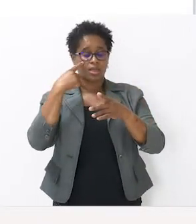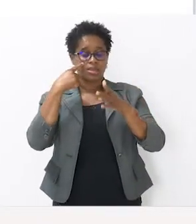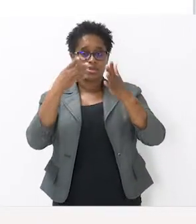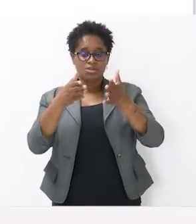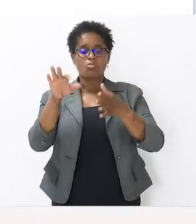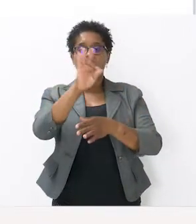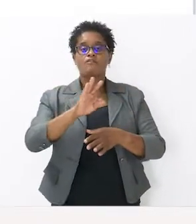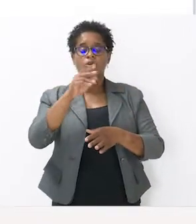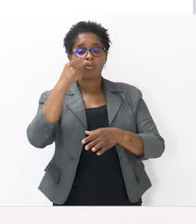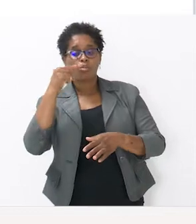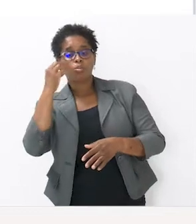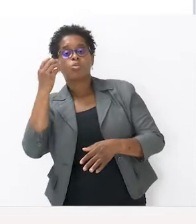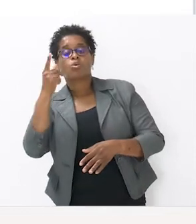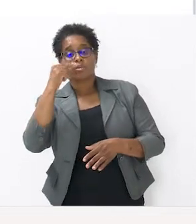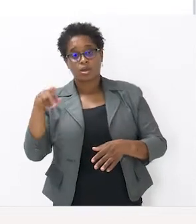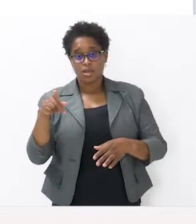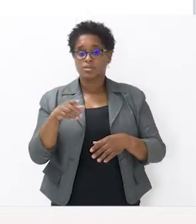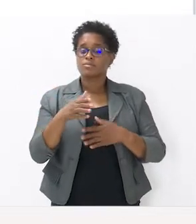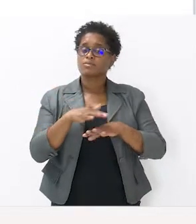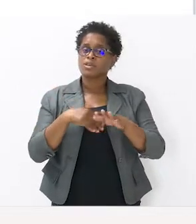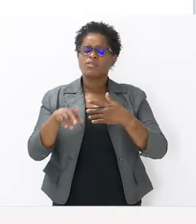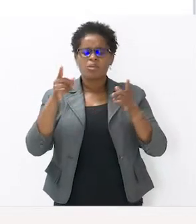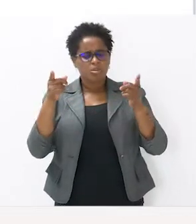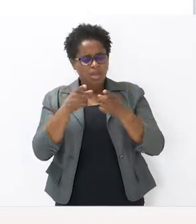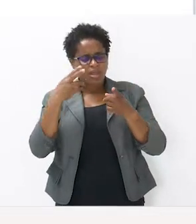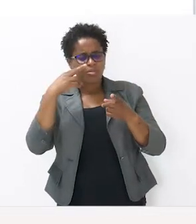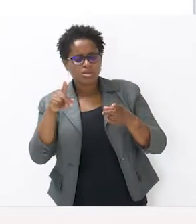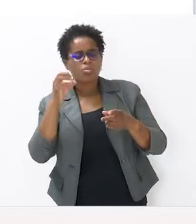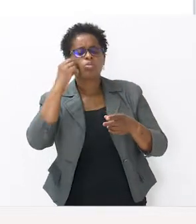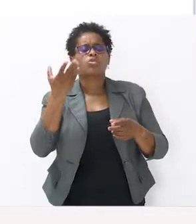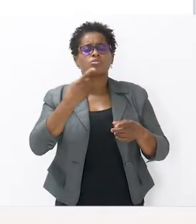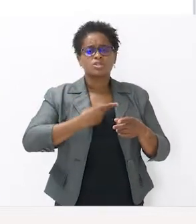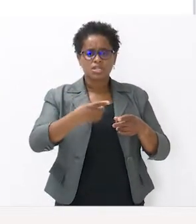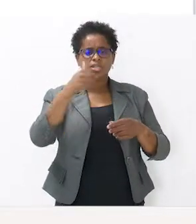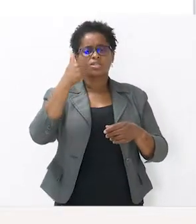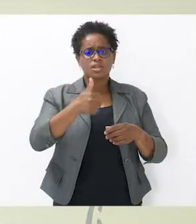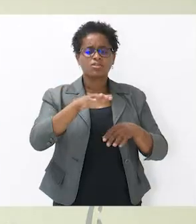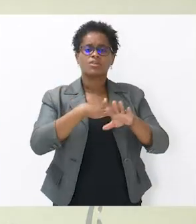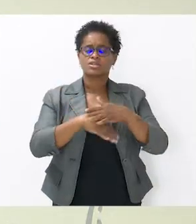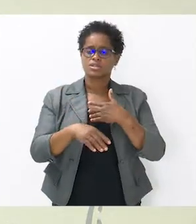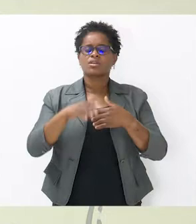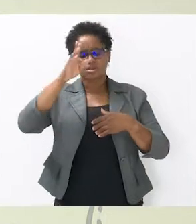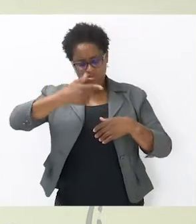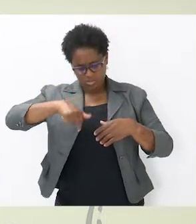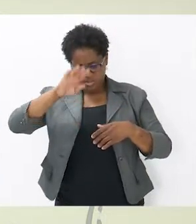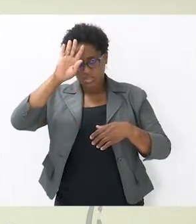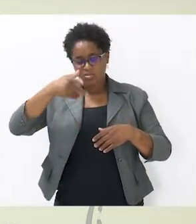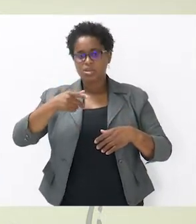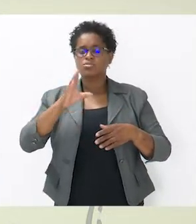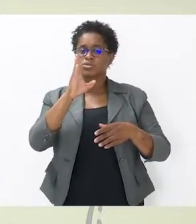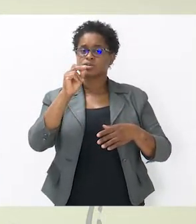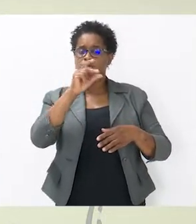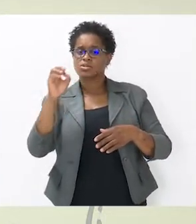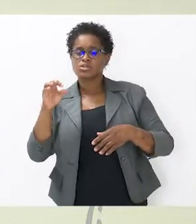ele procedeu e fez uma pequena demonstração de como seria o certo fazer. Então, sabemos que o João